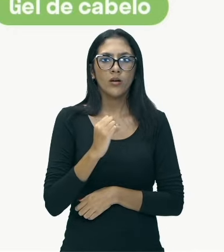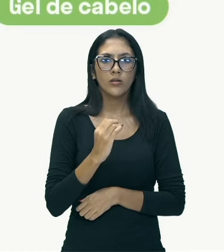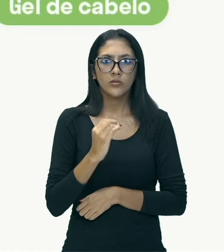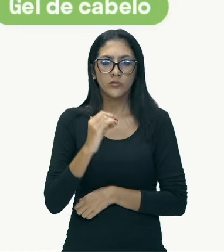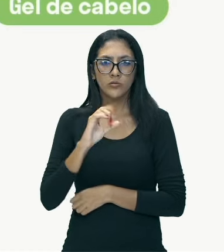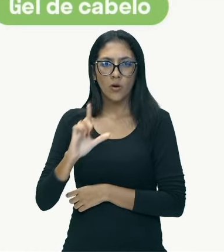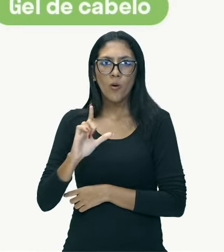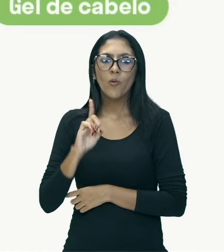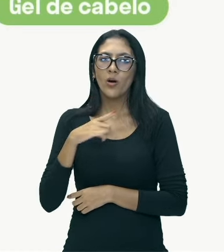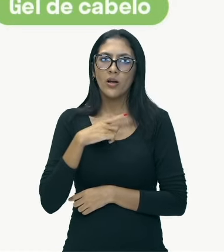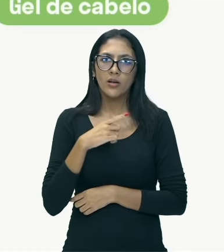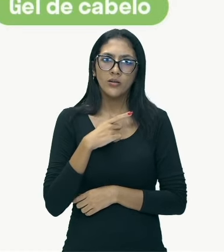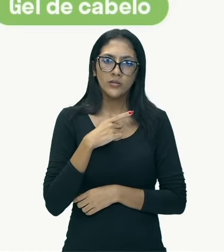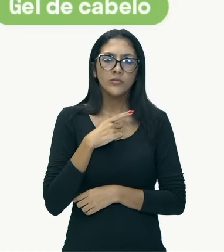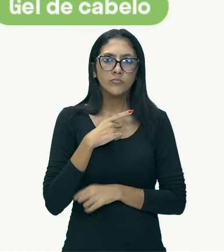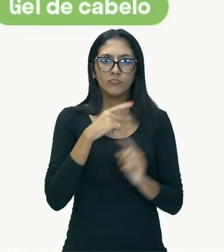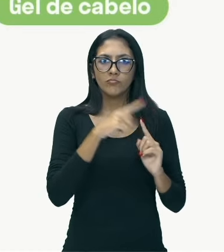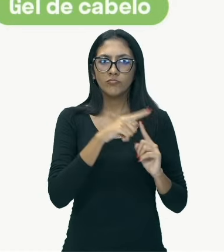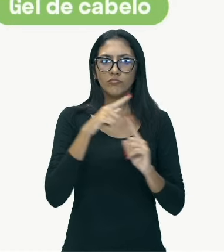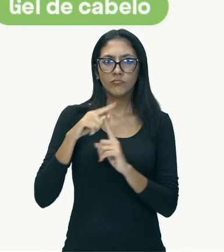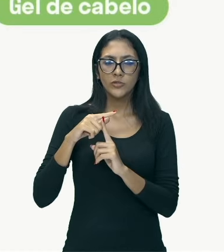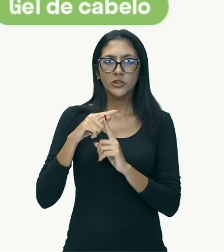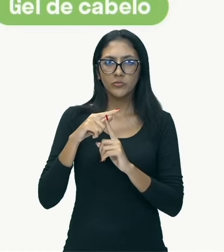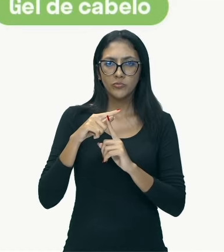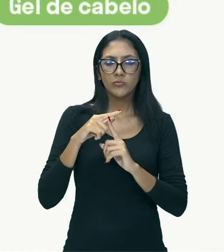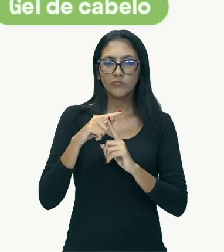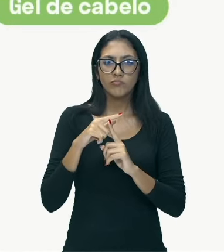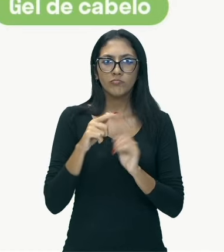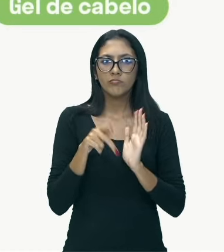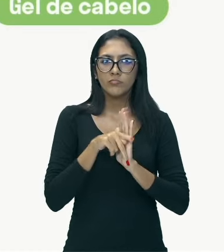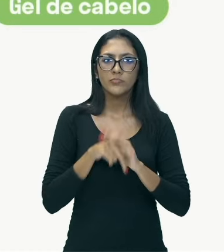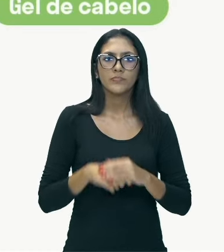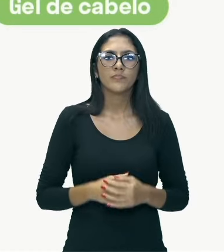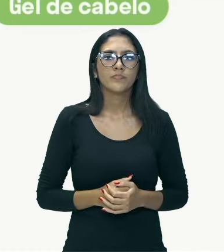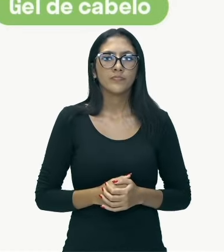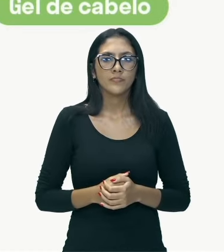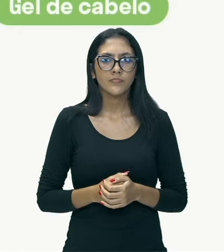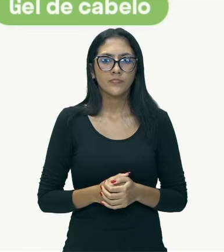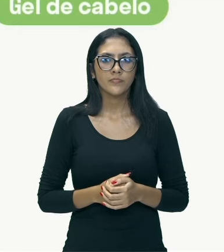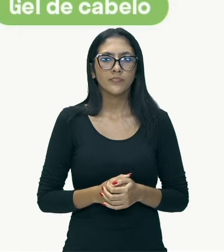tá? O tipo de colóide é o sol.